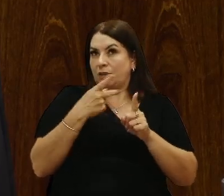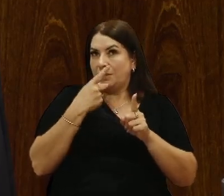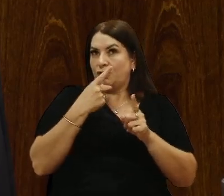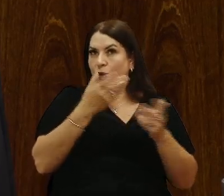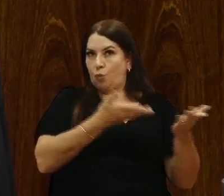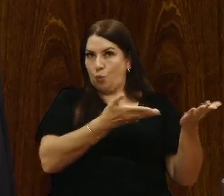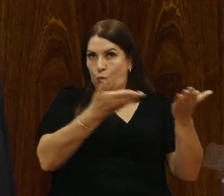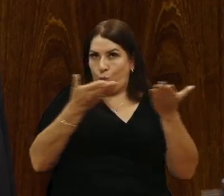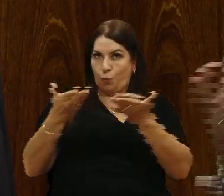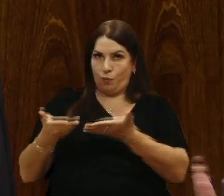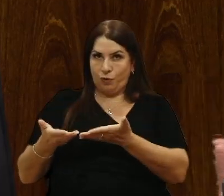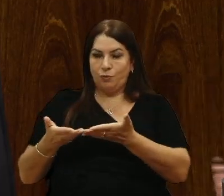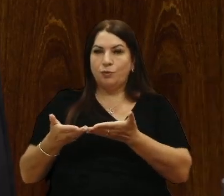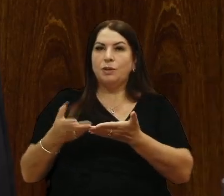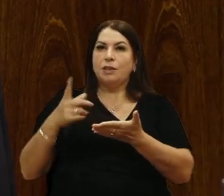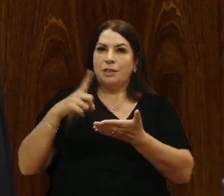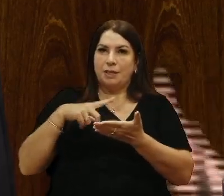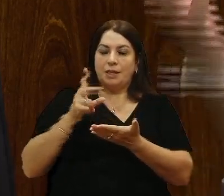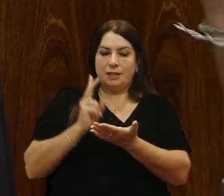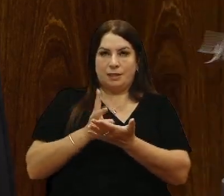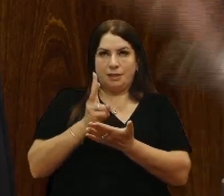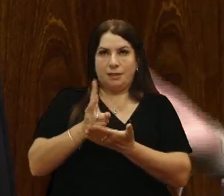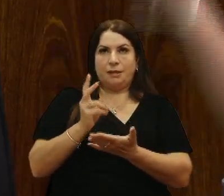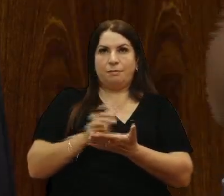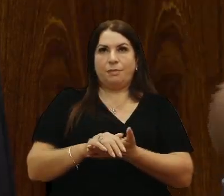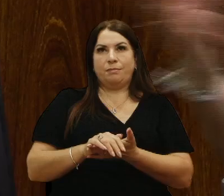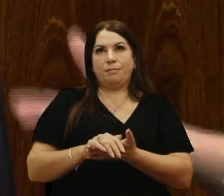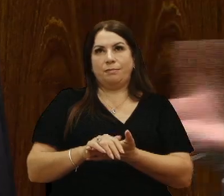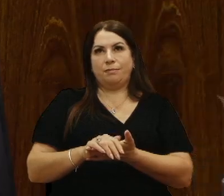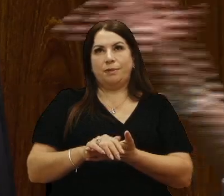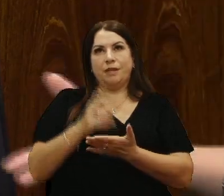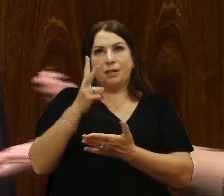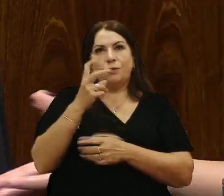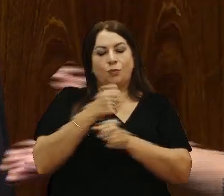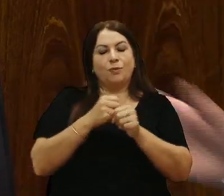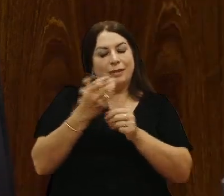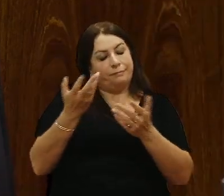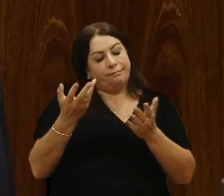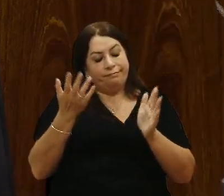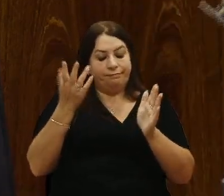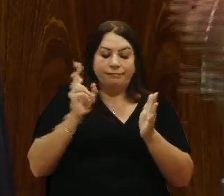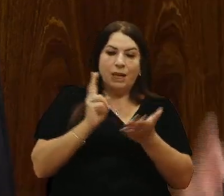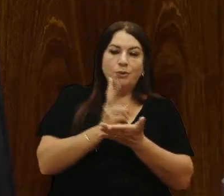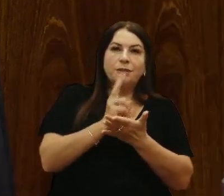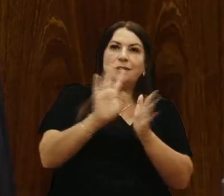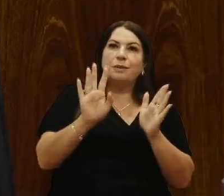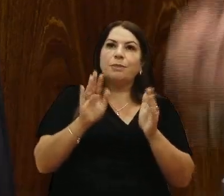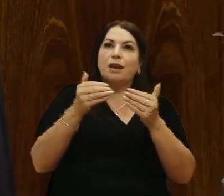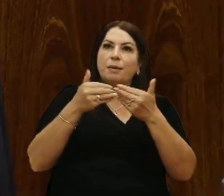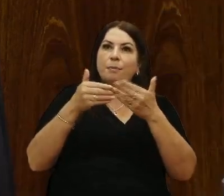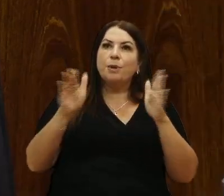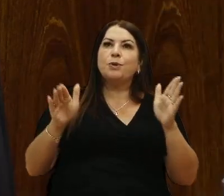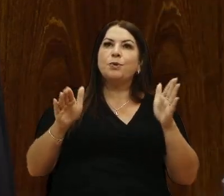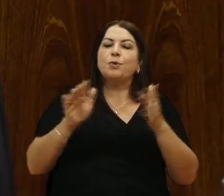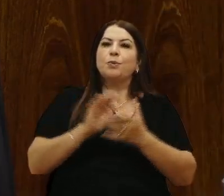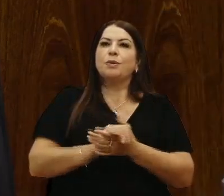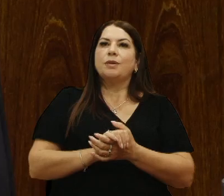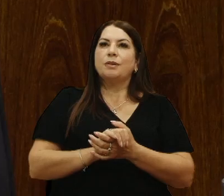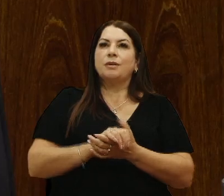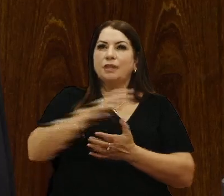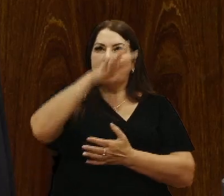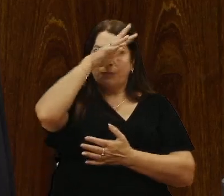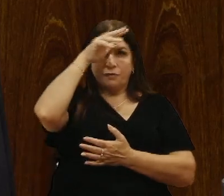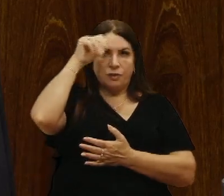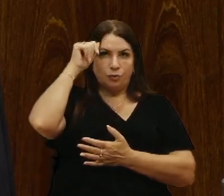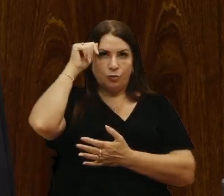um convite, a gente tem sempre há 2 anos, né? Sempre, a abertura por parte da